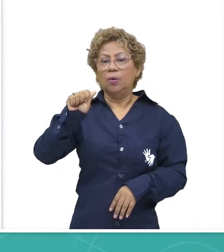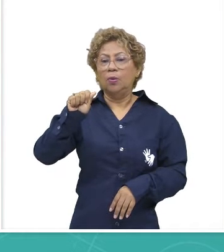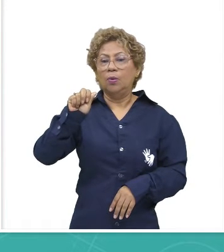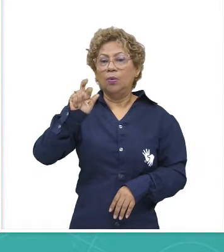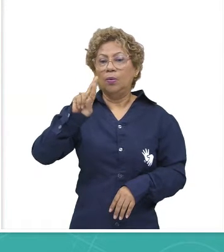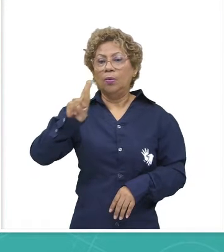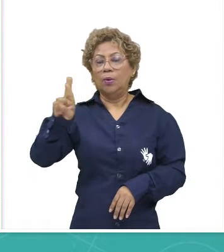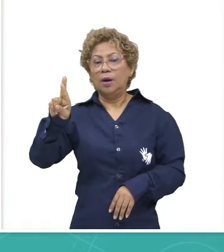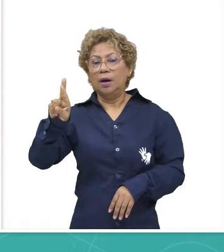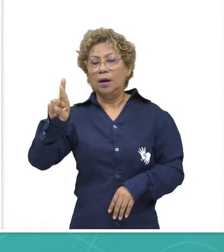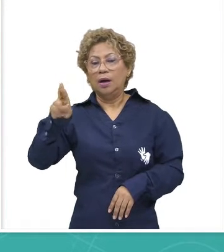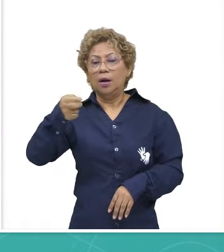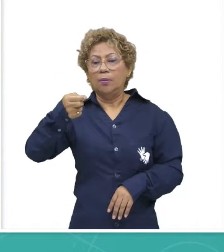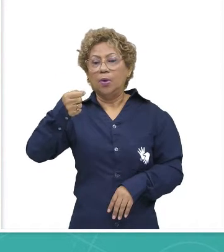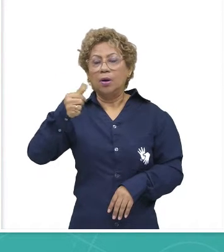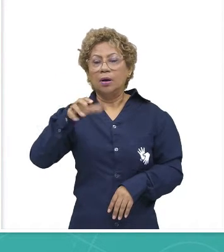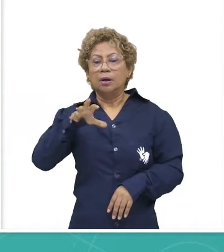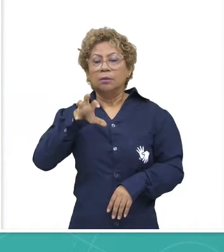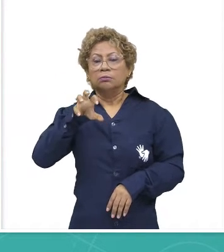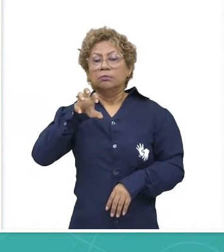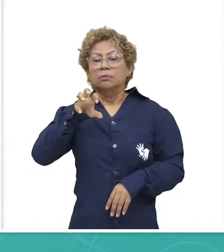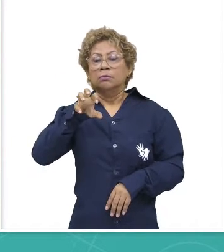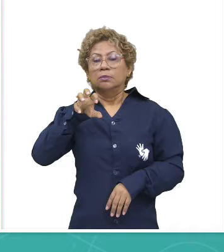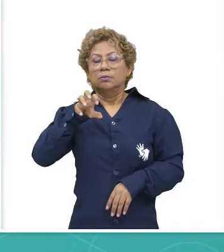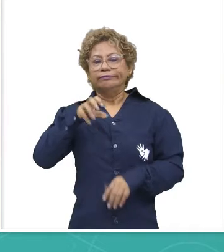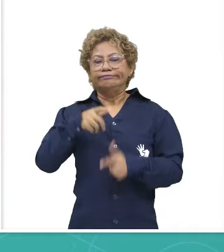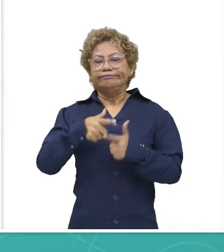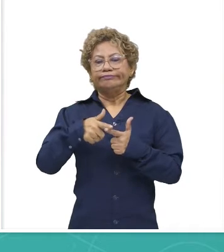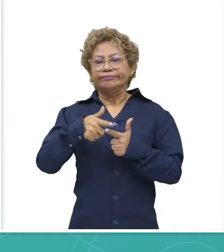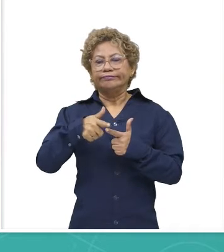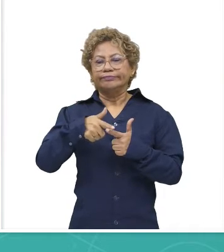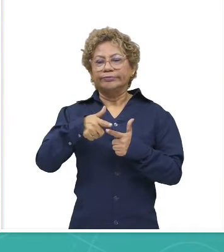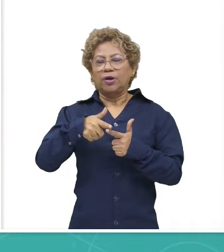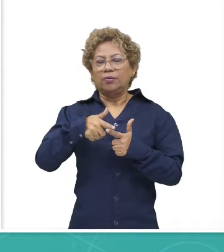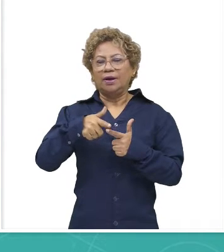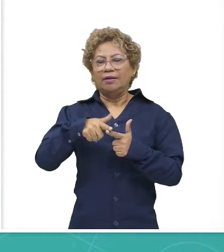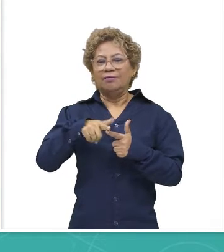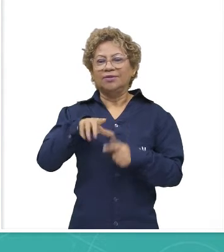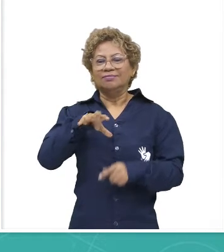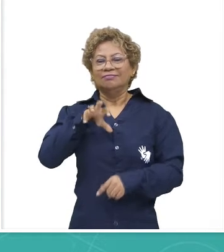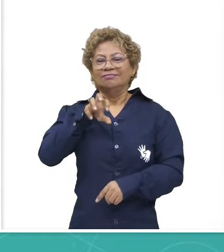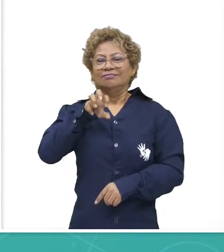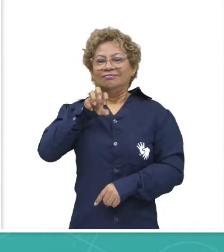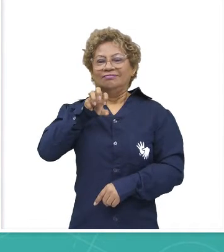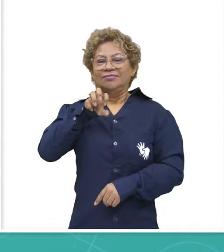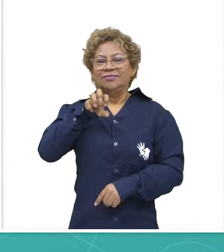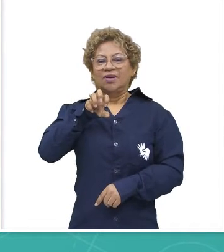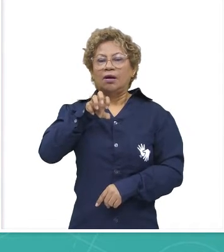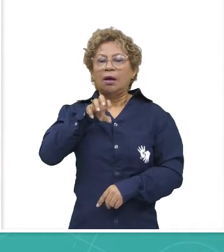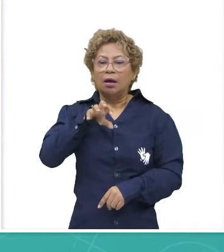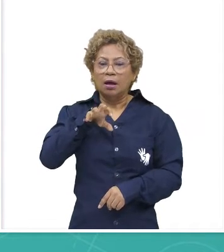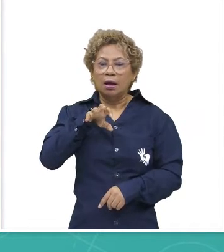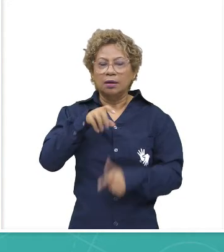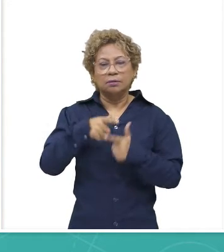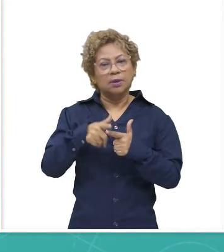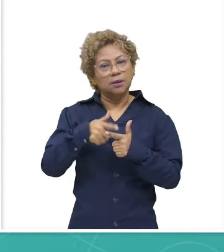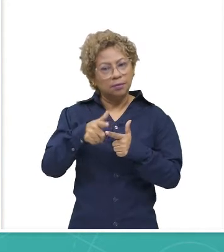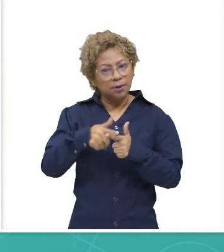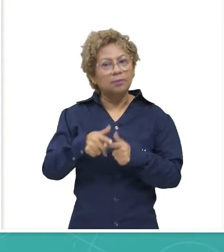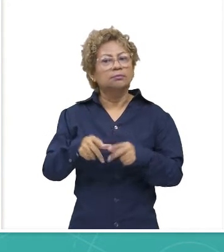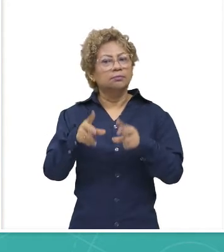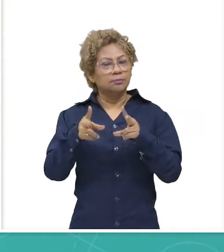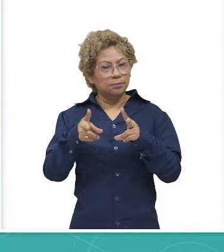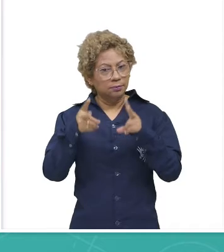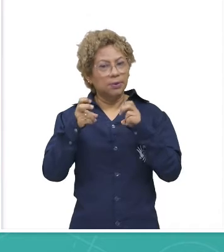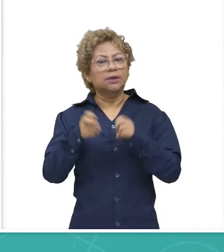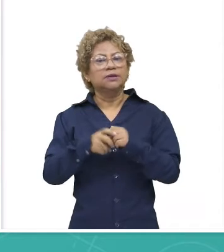poucas partículas de ar e por isso você tem dificuldade de respirar. Observem aqui como uma coluna